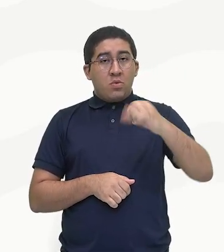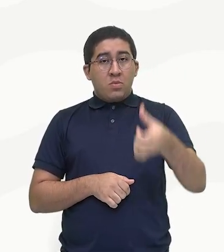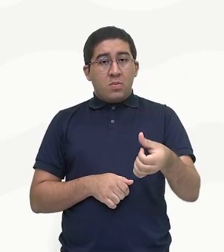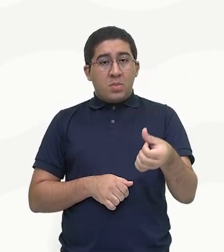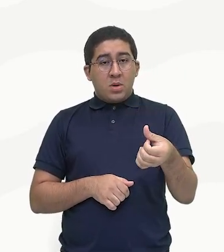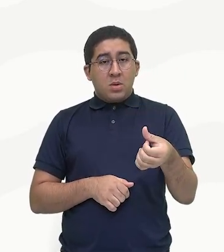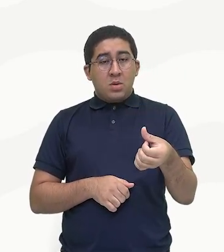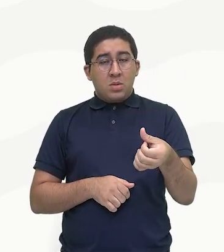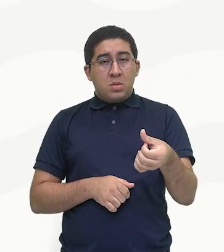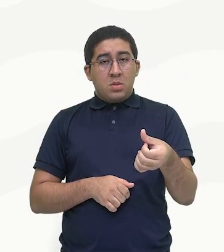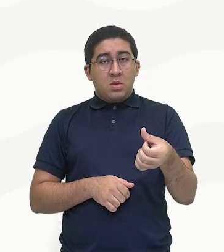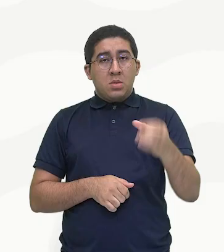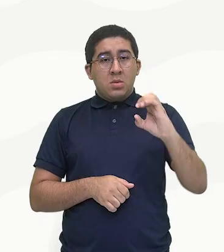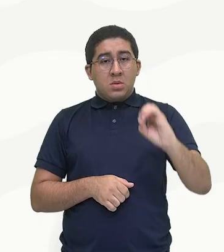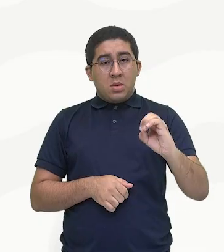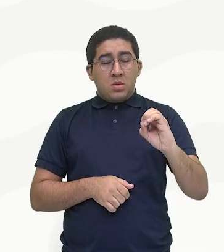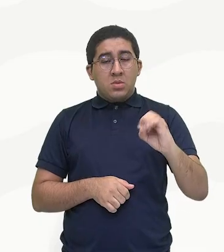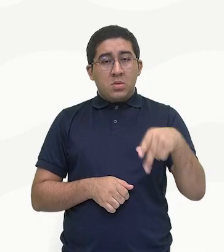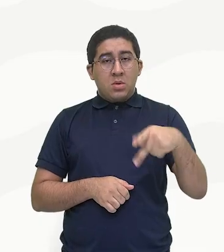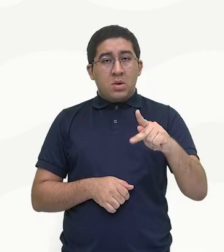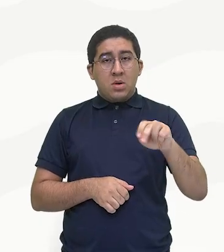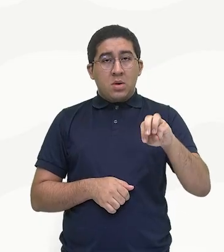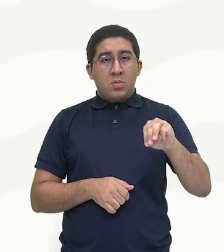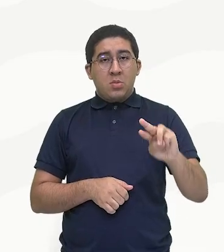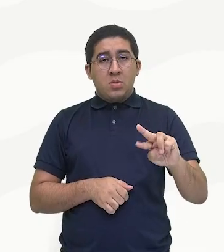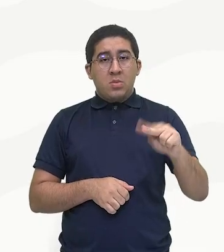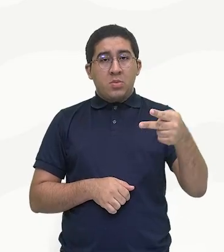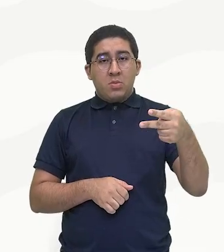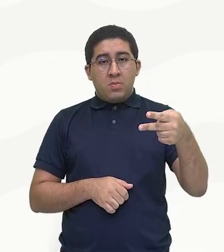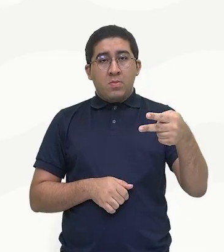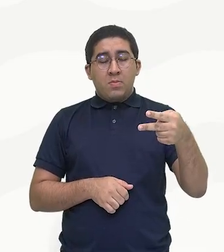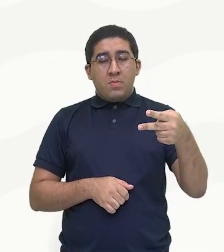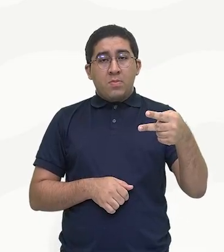960 quilômetros quadrados.